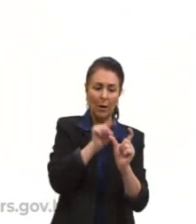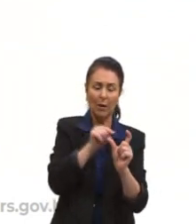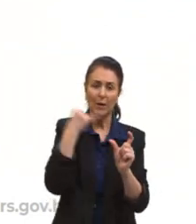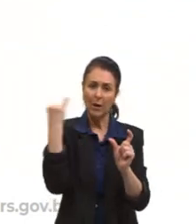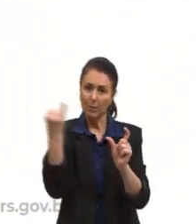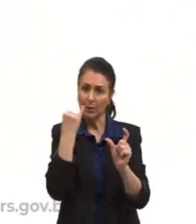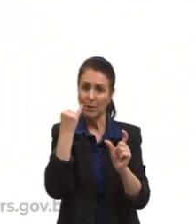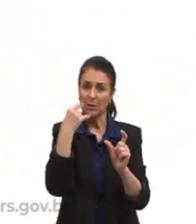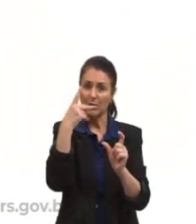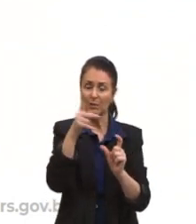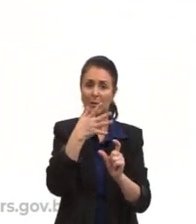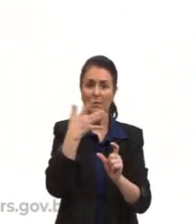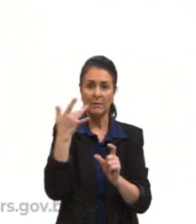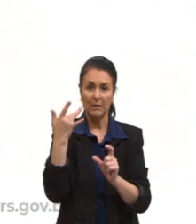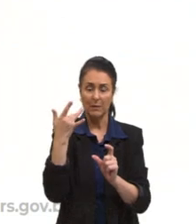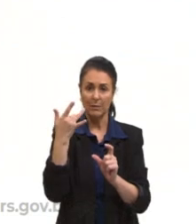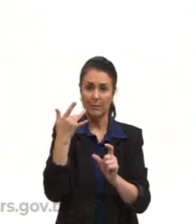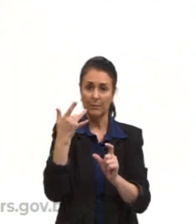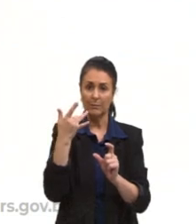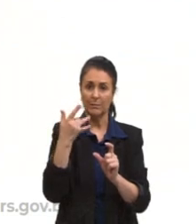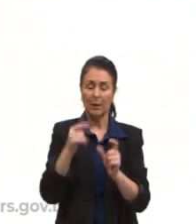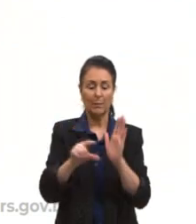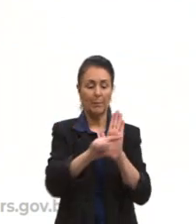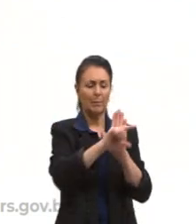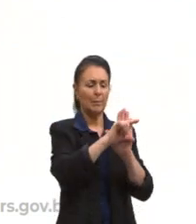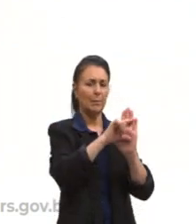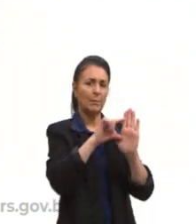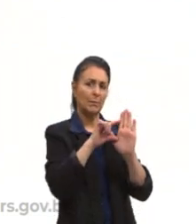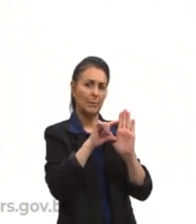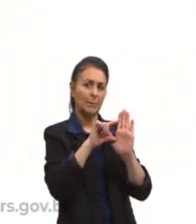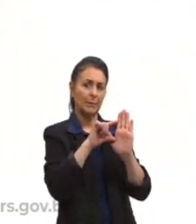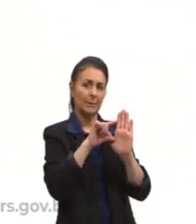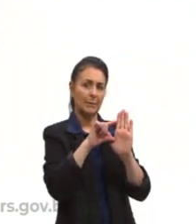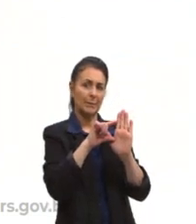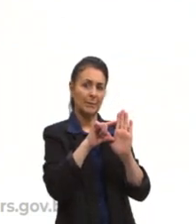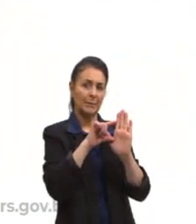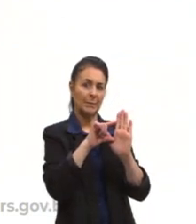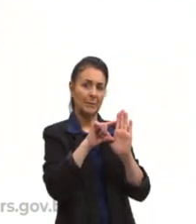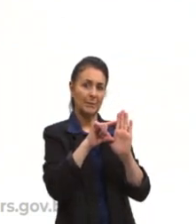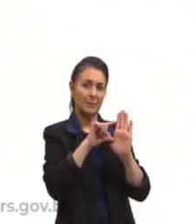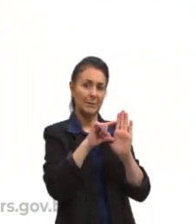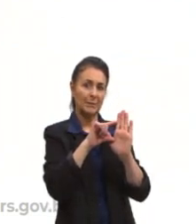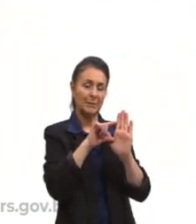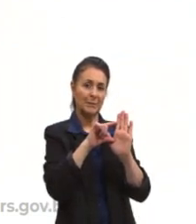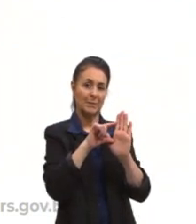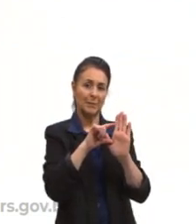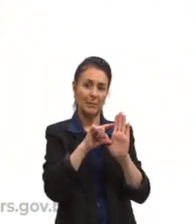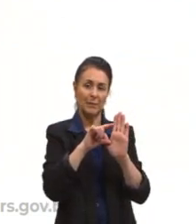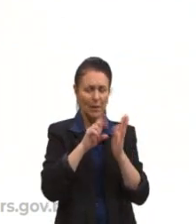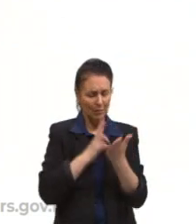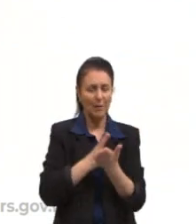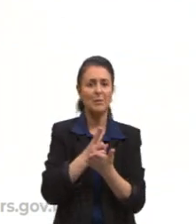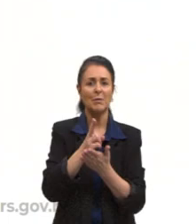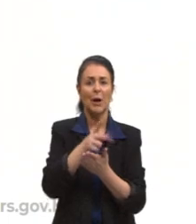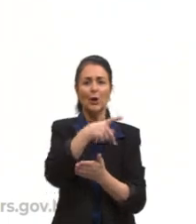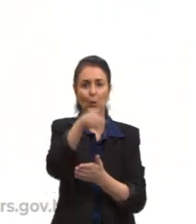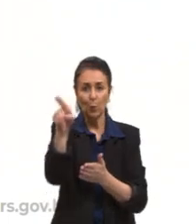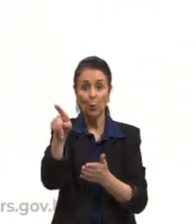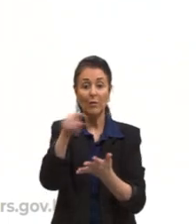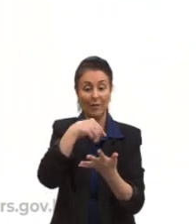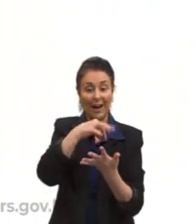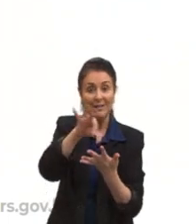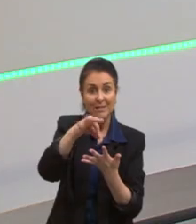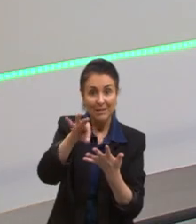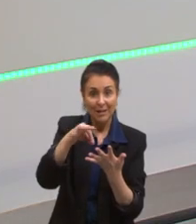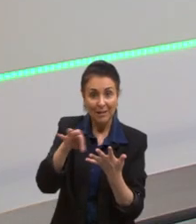importantes aonde vão facilitar pérolas parágrafo ok Ah e assim por diante vocês vão destacar